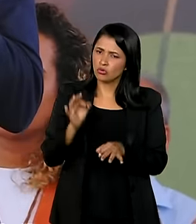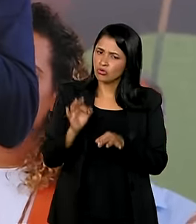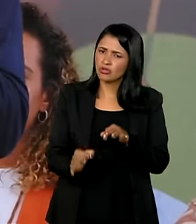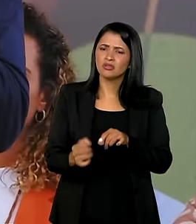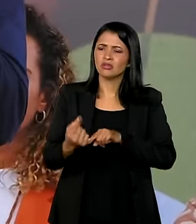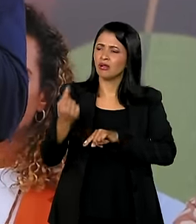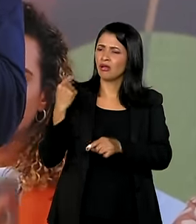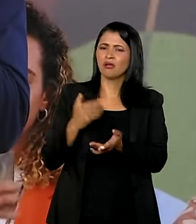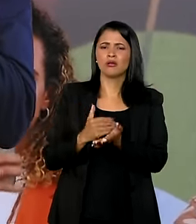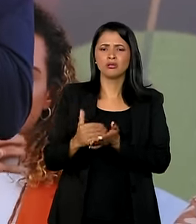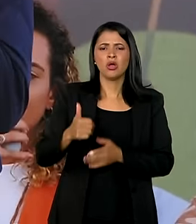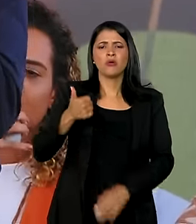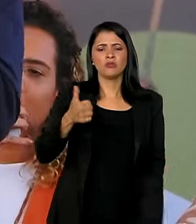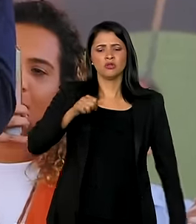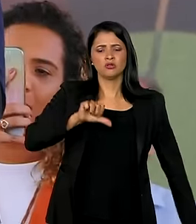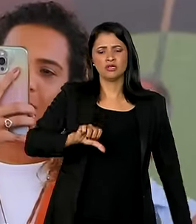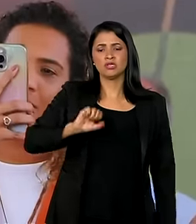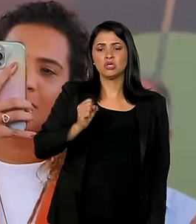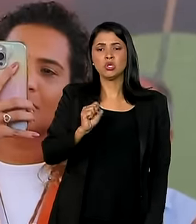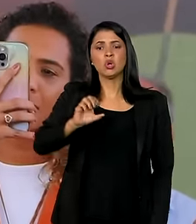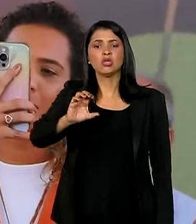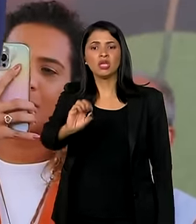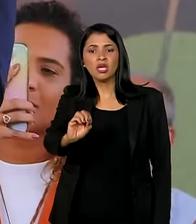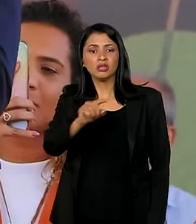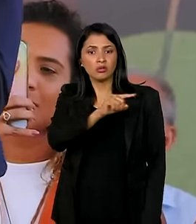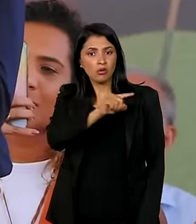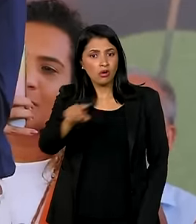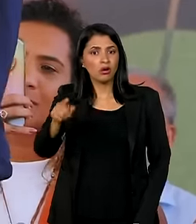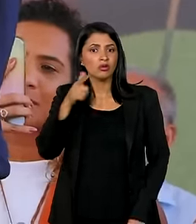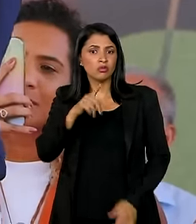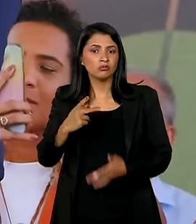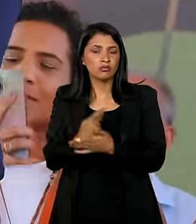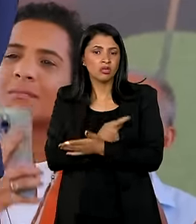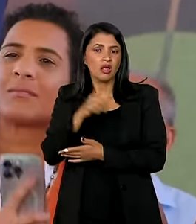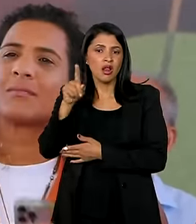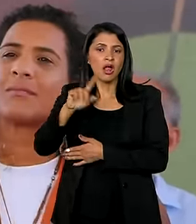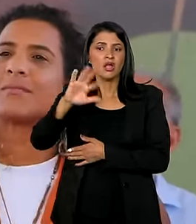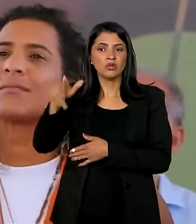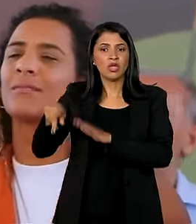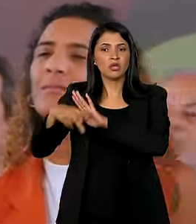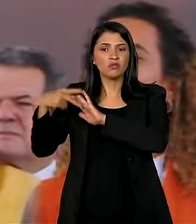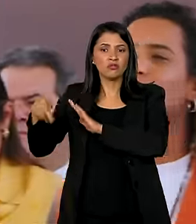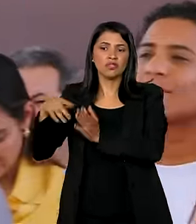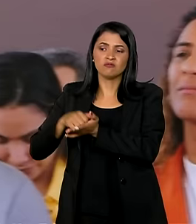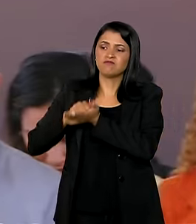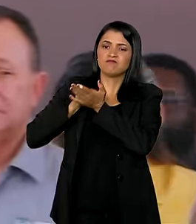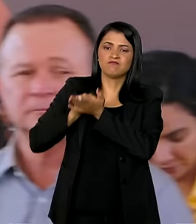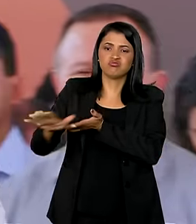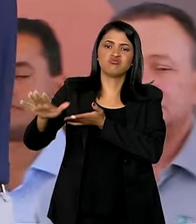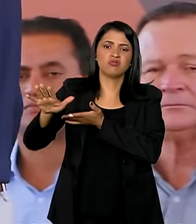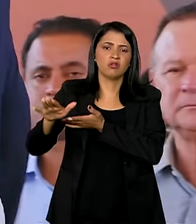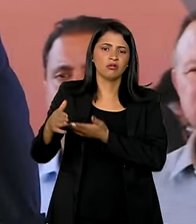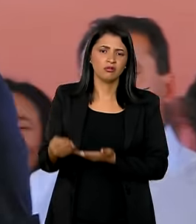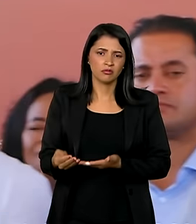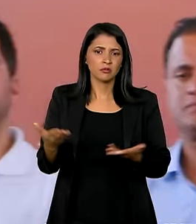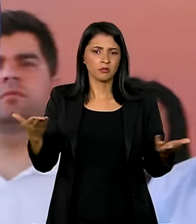desde 1980, quando vocês foram expulsos do território de vocês. Eu